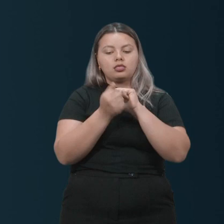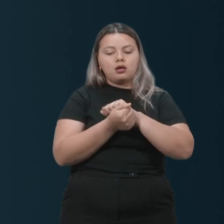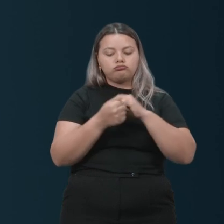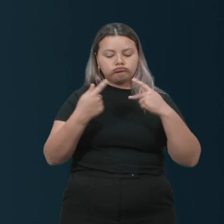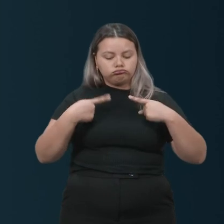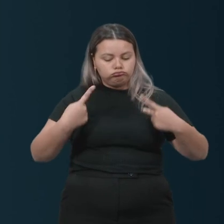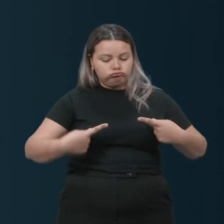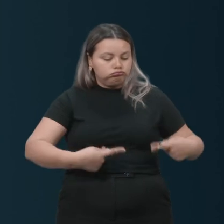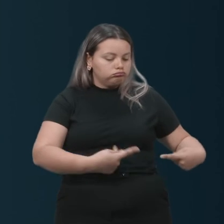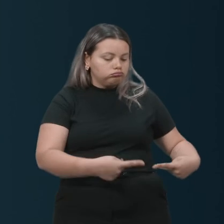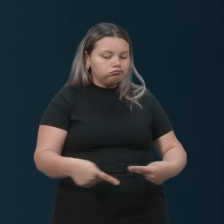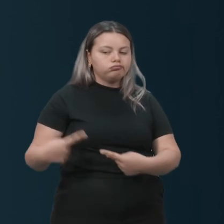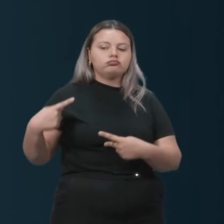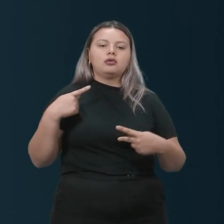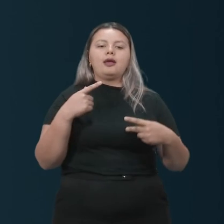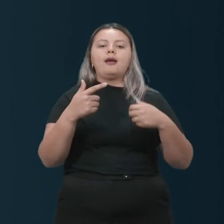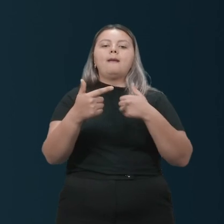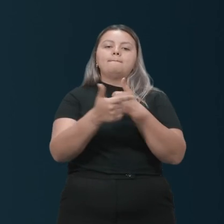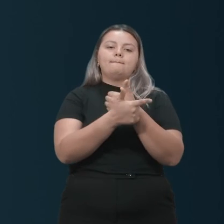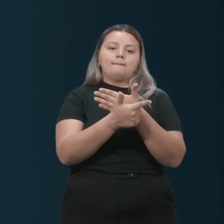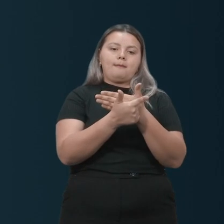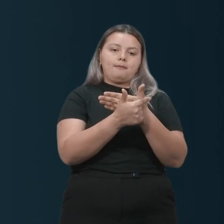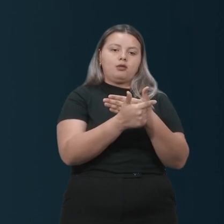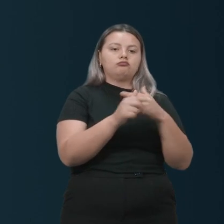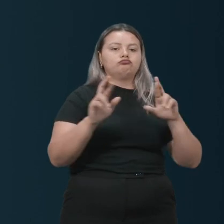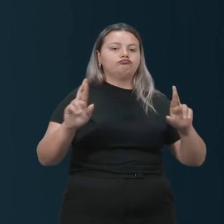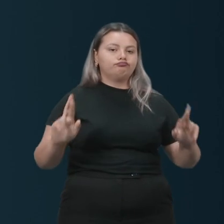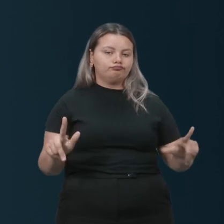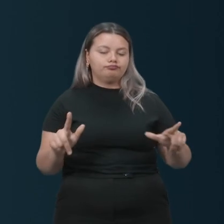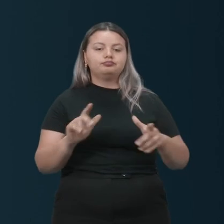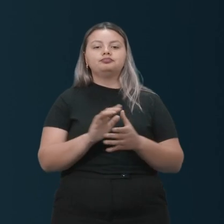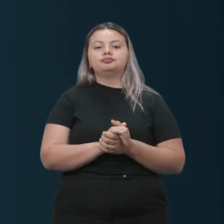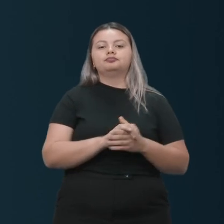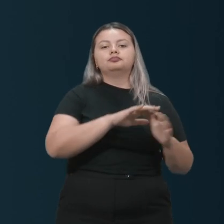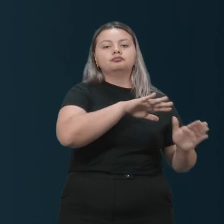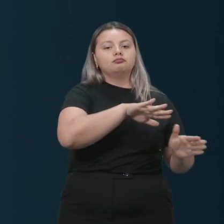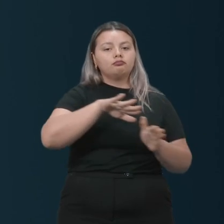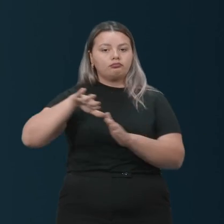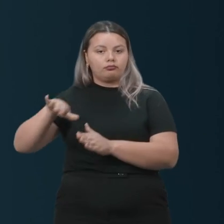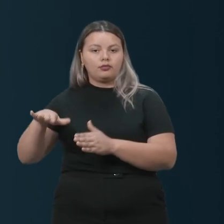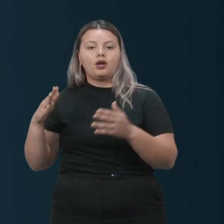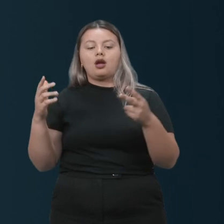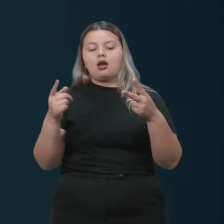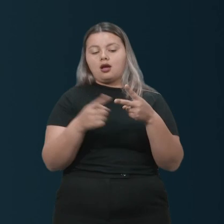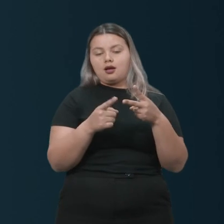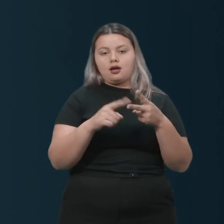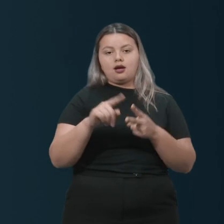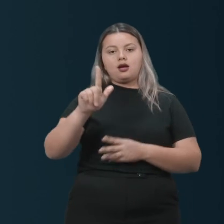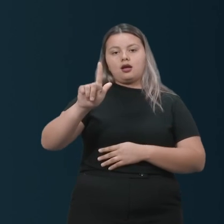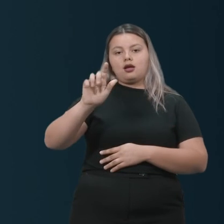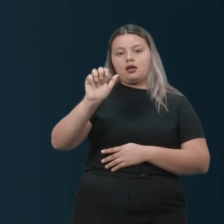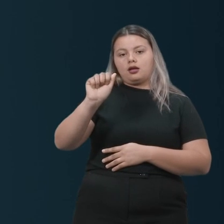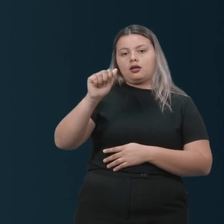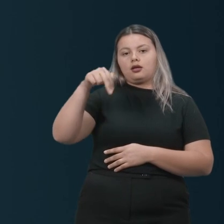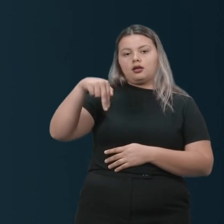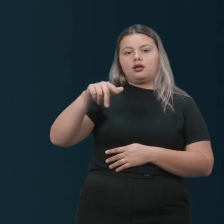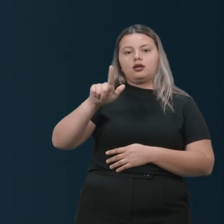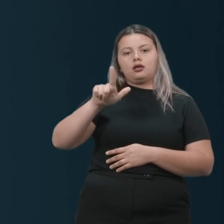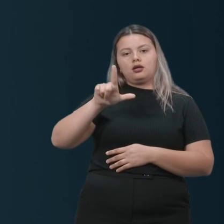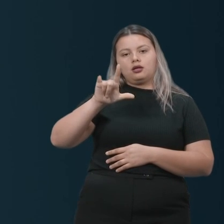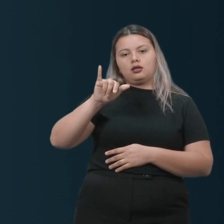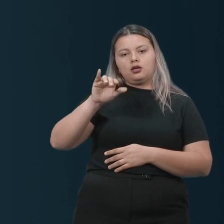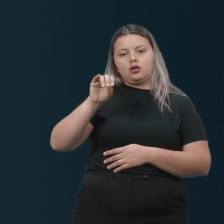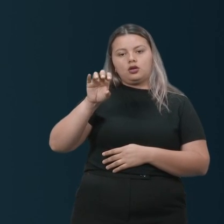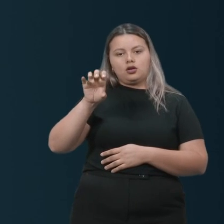órgão. Então, ele acaba tendo essa função motora. Já os gânglios são outra